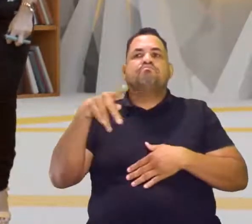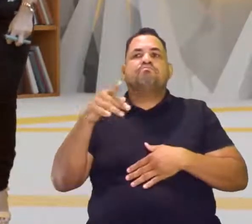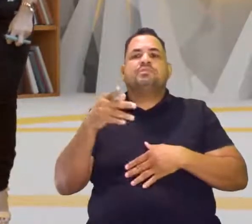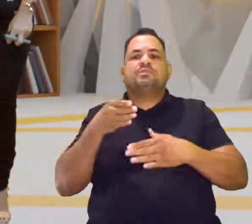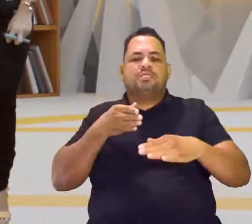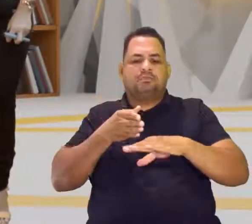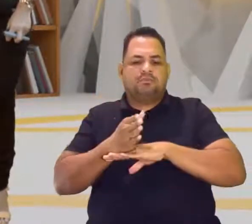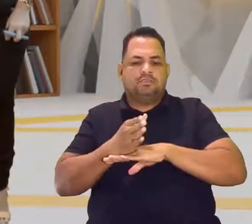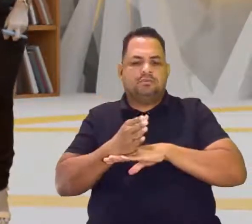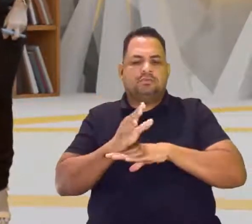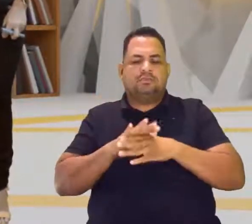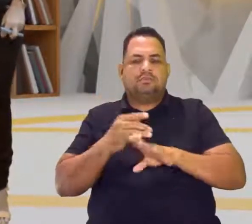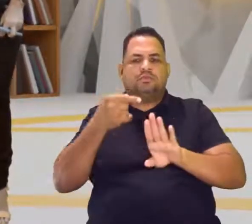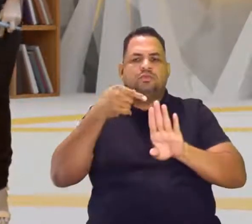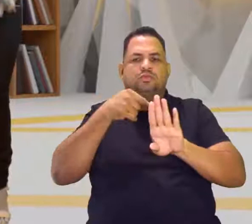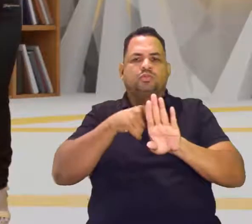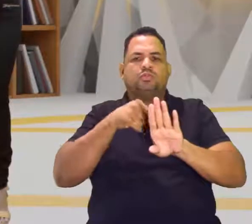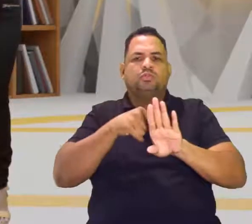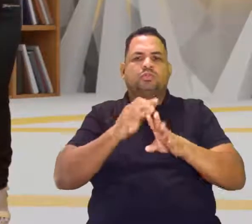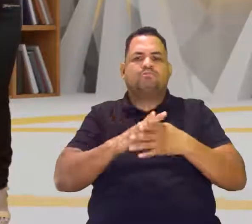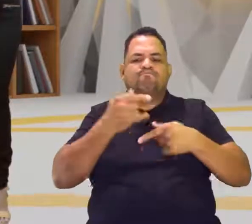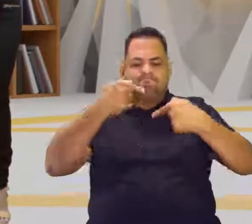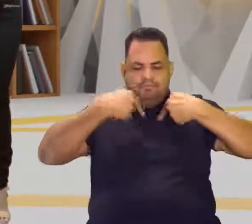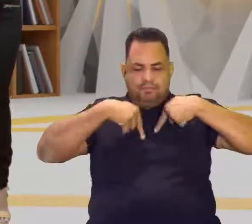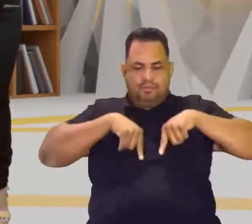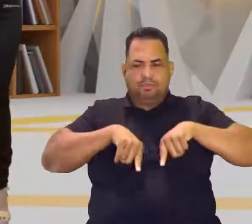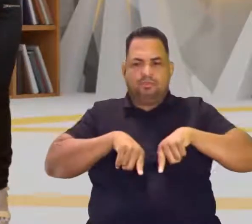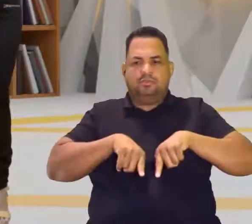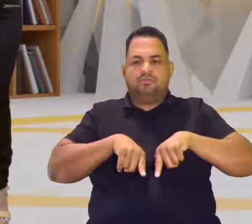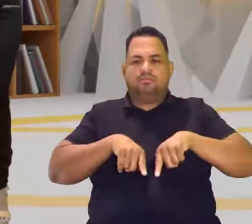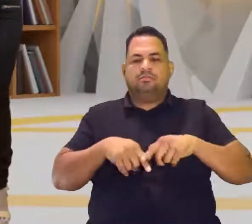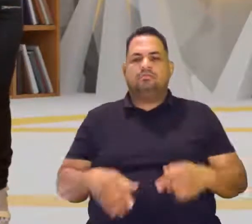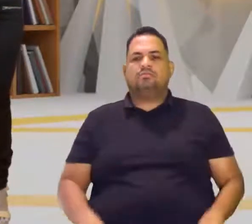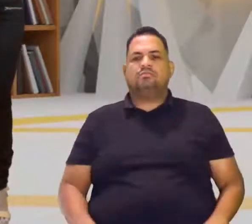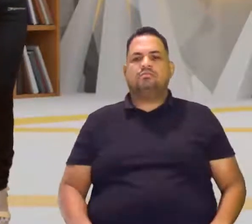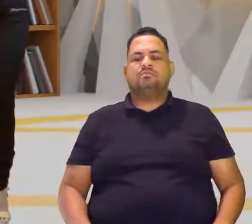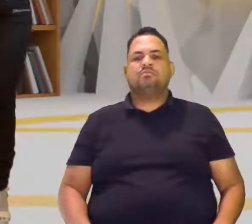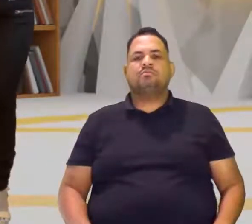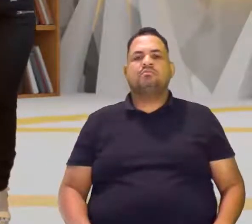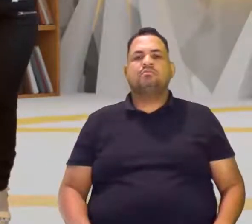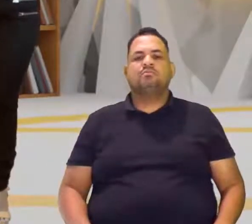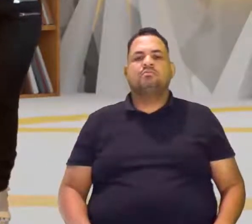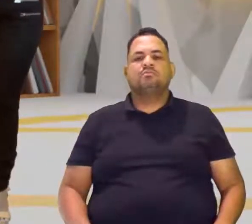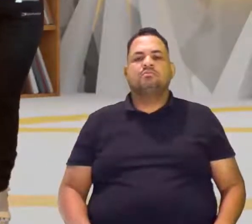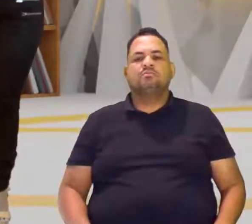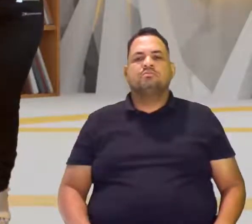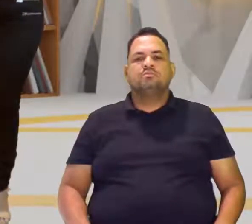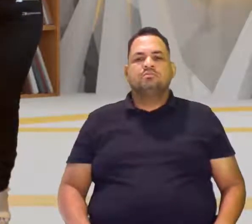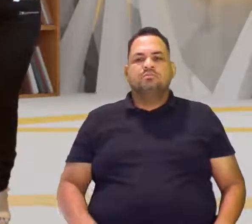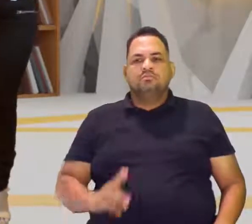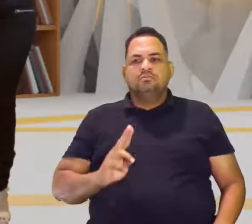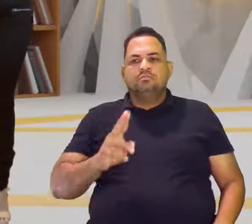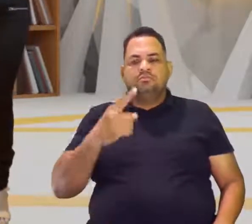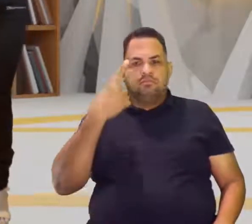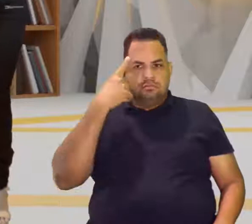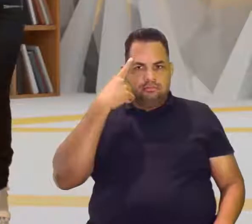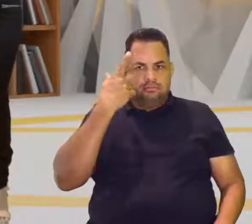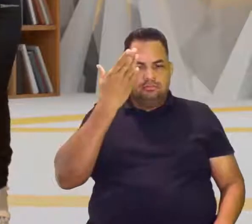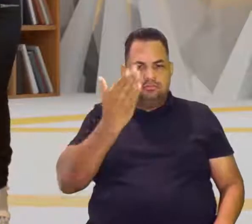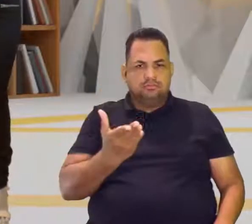subjetividades como o que rama traz para nós essa contribuição Então vamos ao quarto pra gente continuar aí